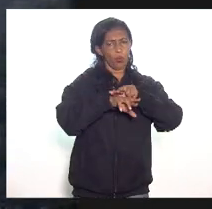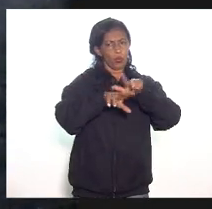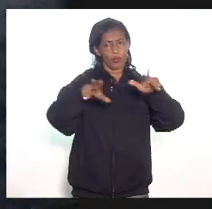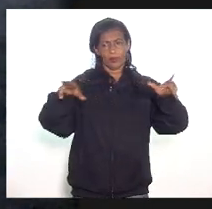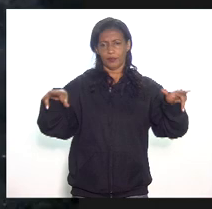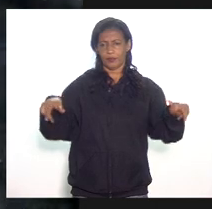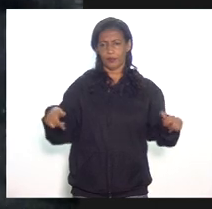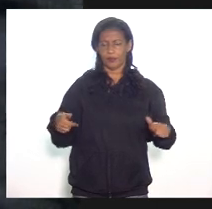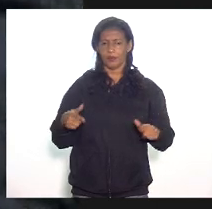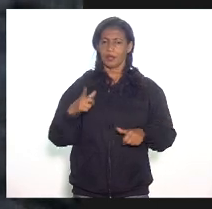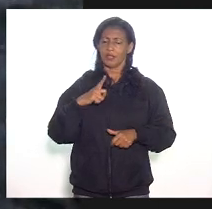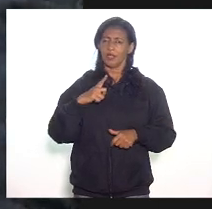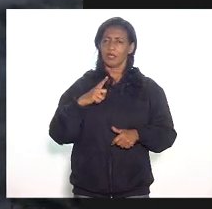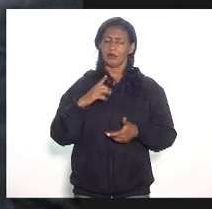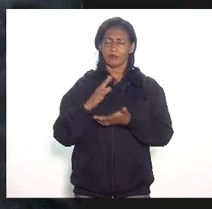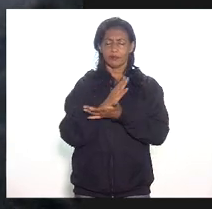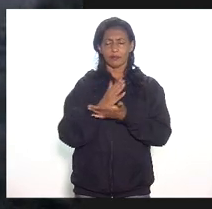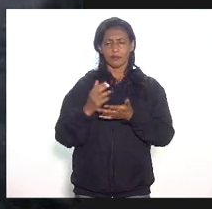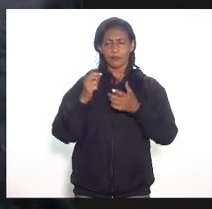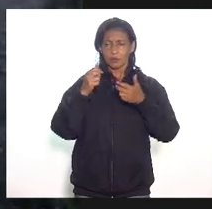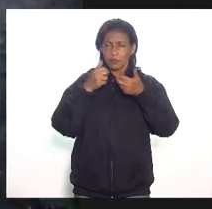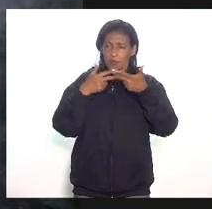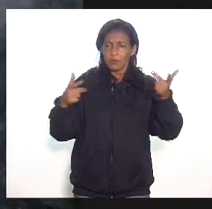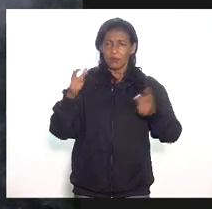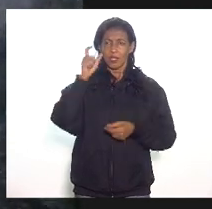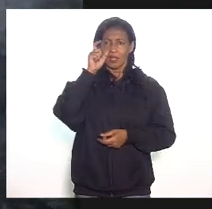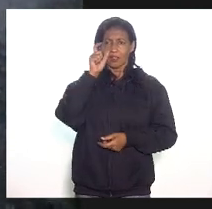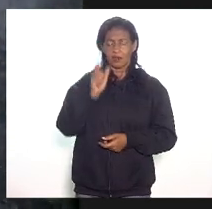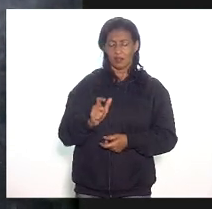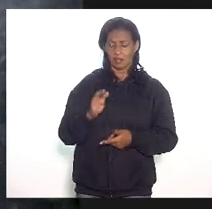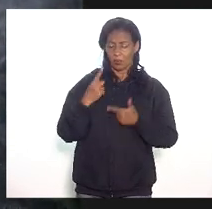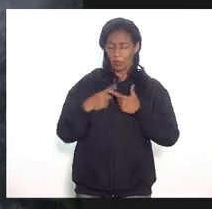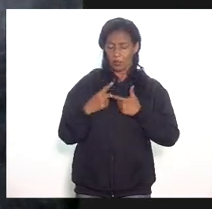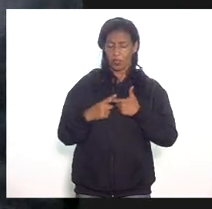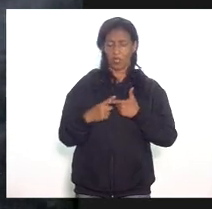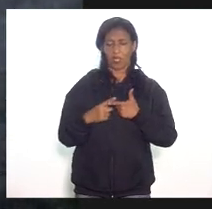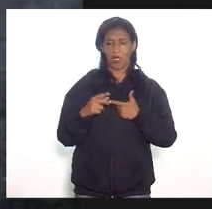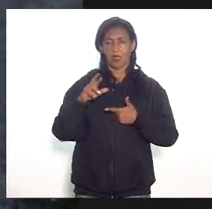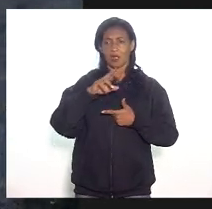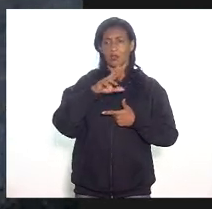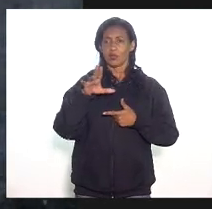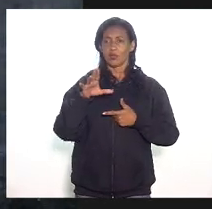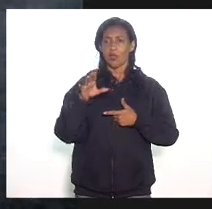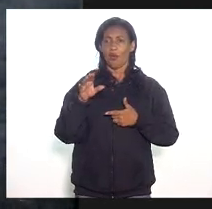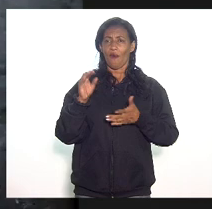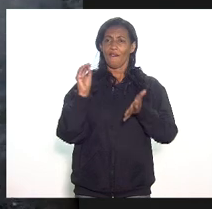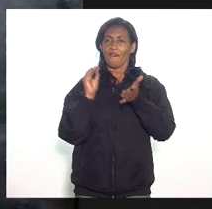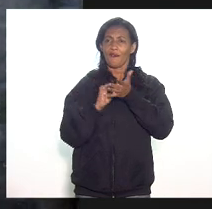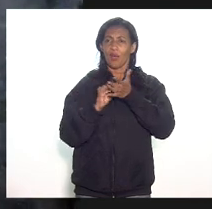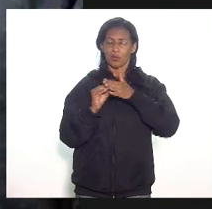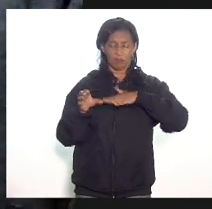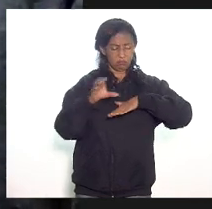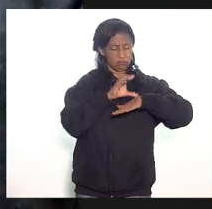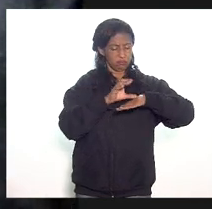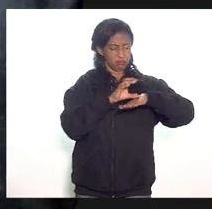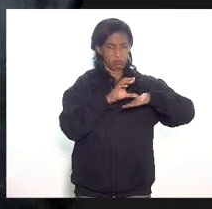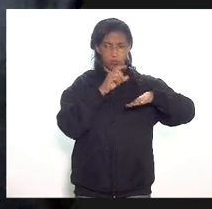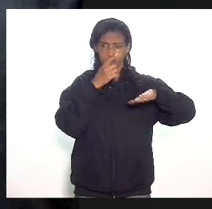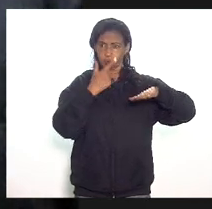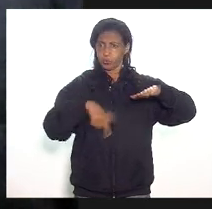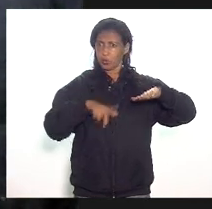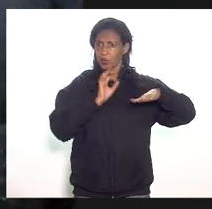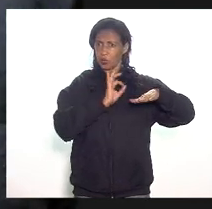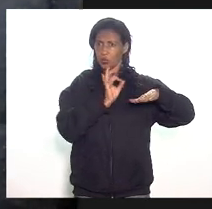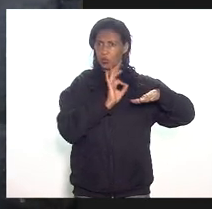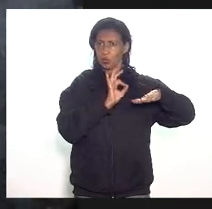E aí tem algumas coisas que chamam a atenção, porque ele não só é inconstitucional em alguns pontos, como também é ilegal